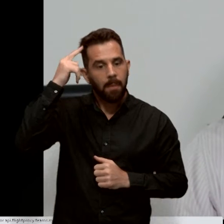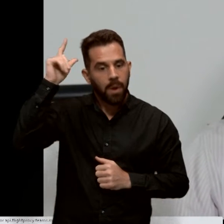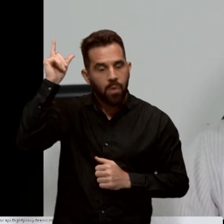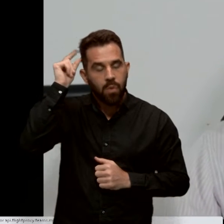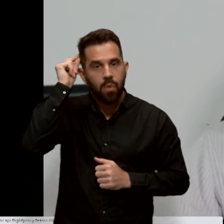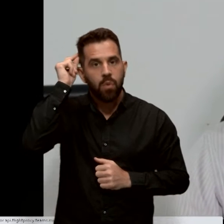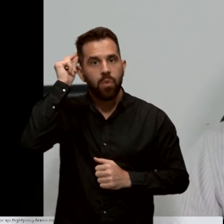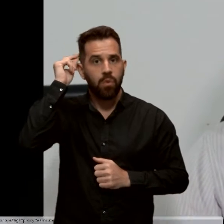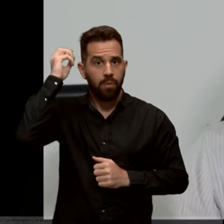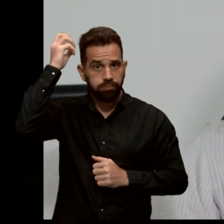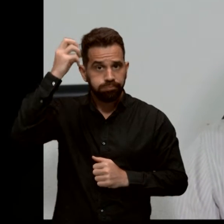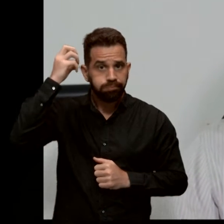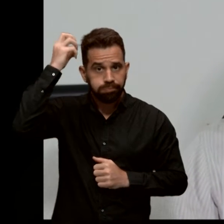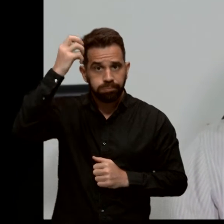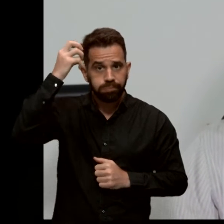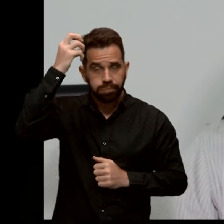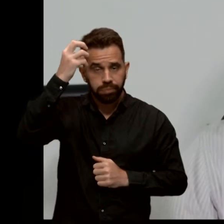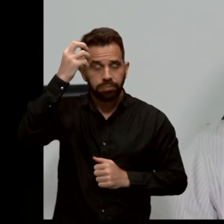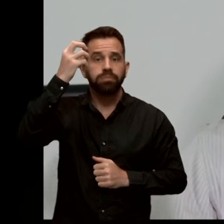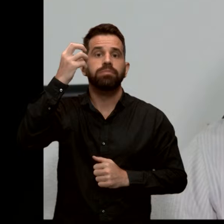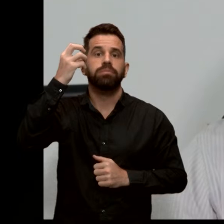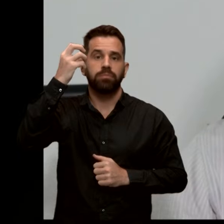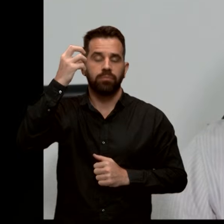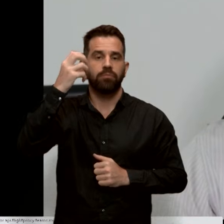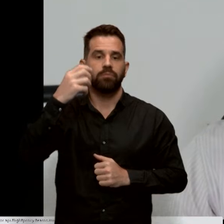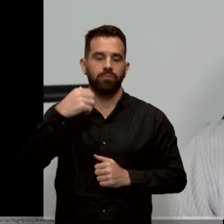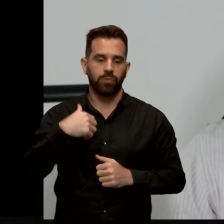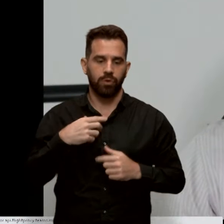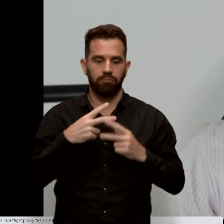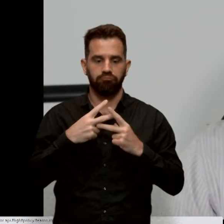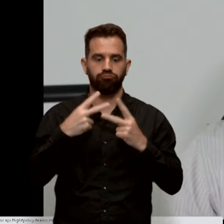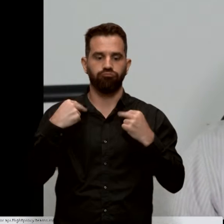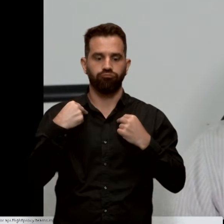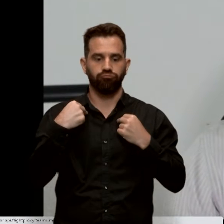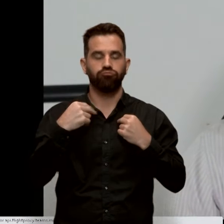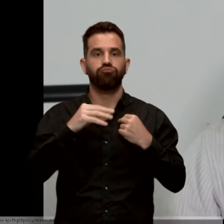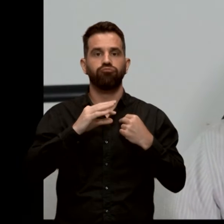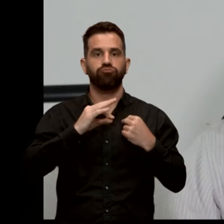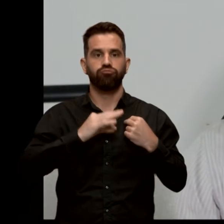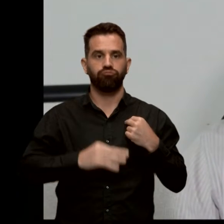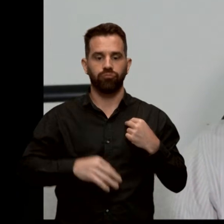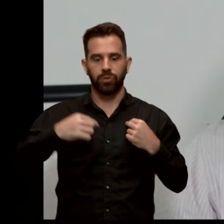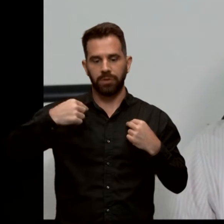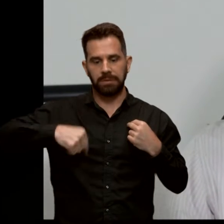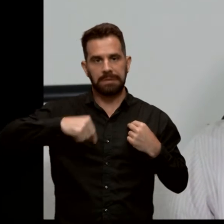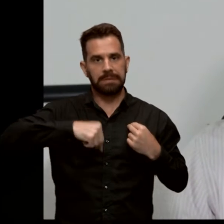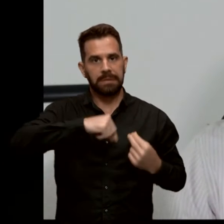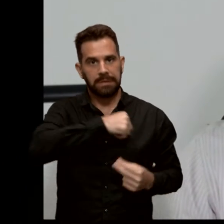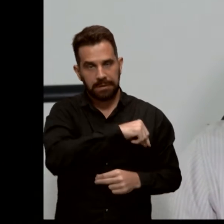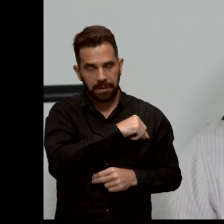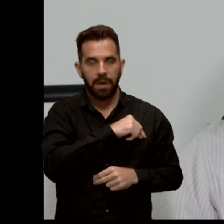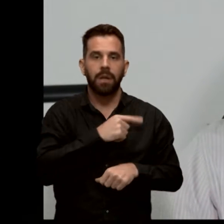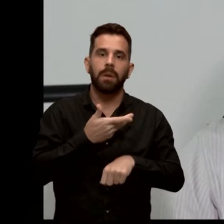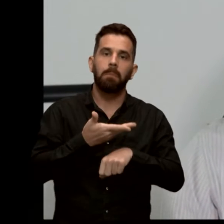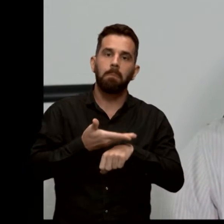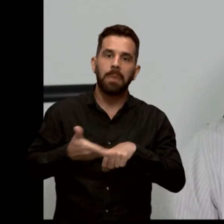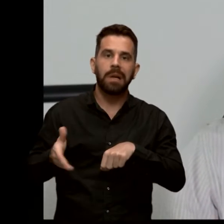curto, crespo, estou usando uma camisa listrada branca e cinza